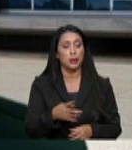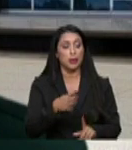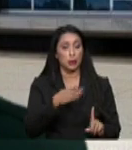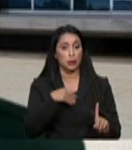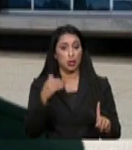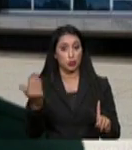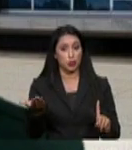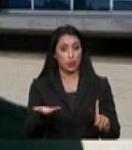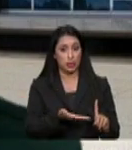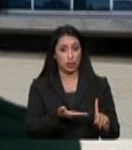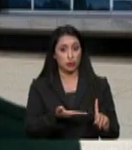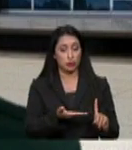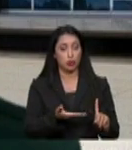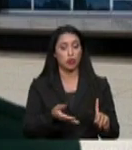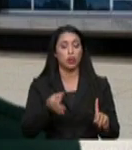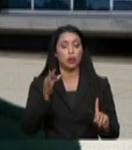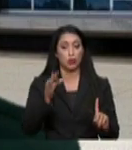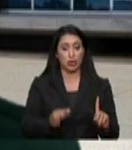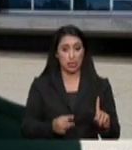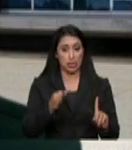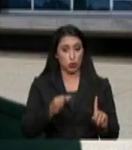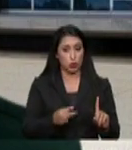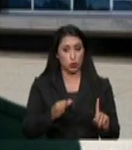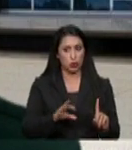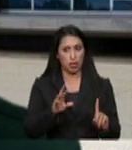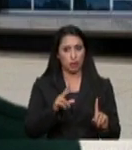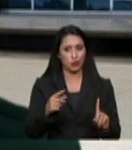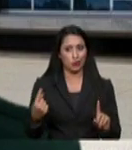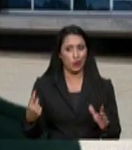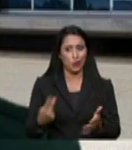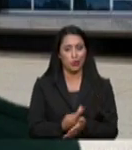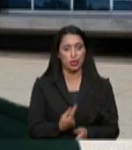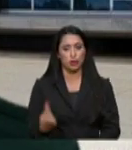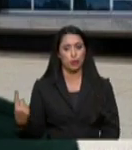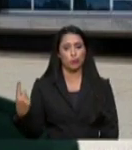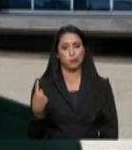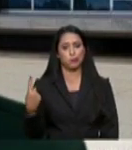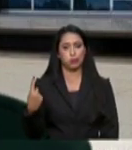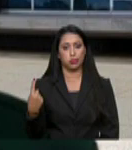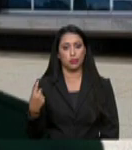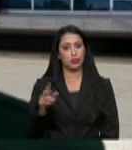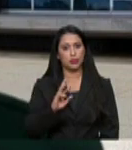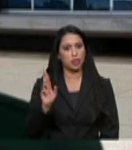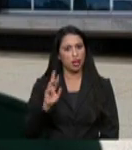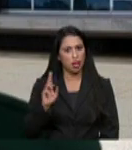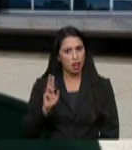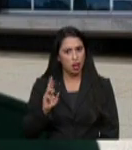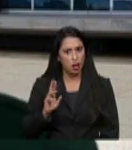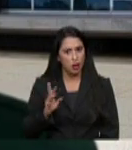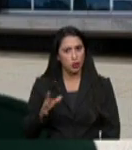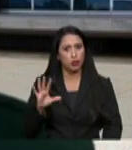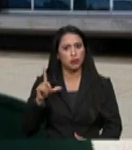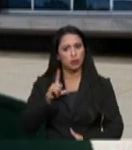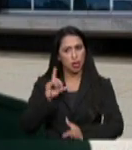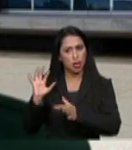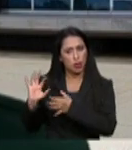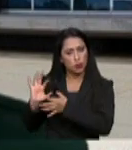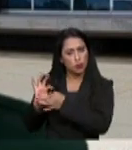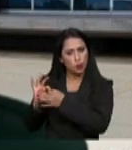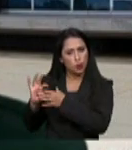aqui acusar e os fatos em julgamentos não são isoladas a partir de contexto